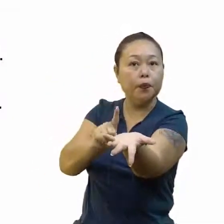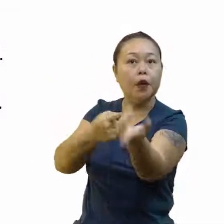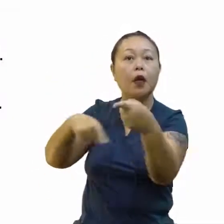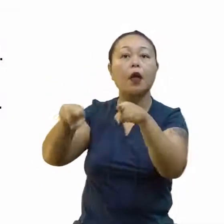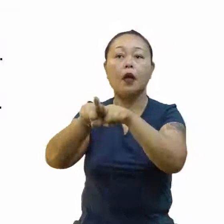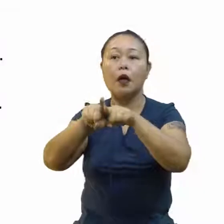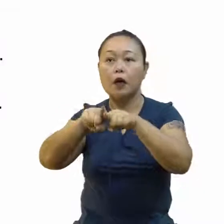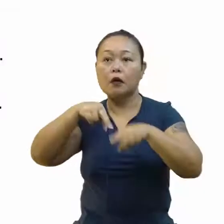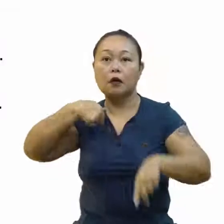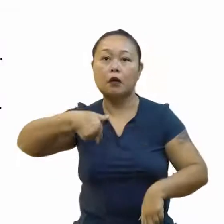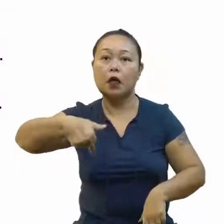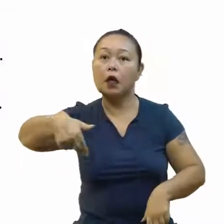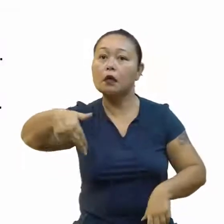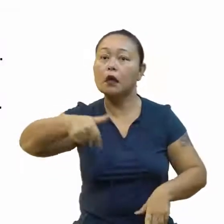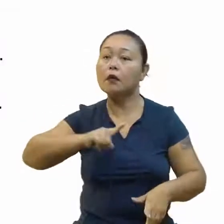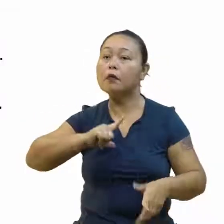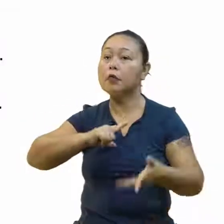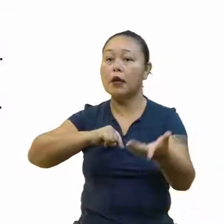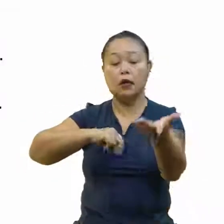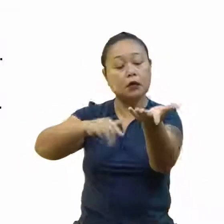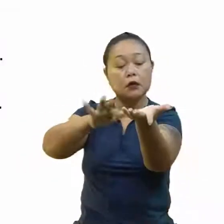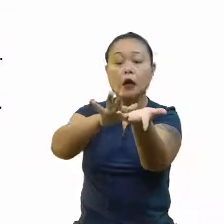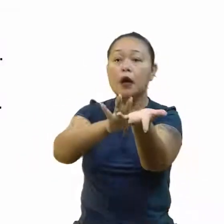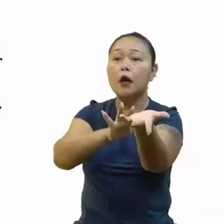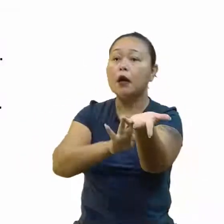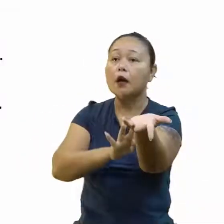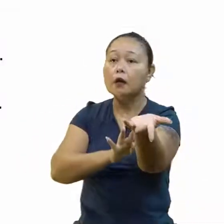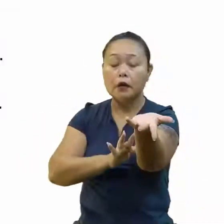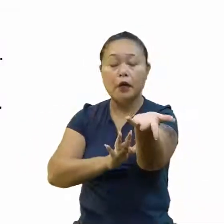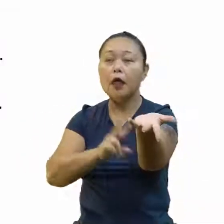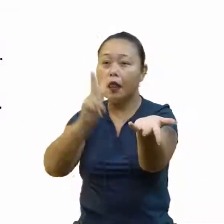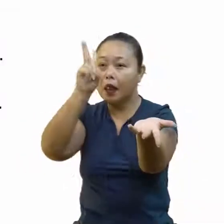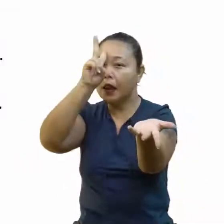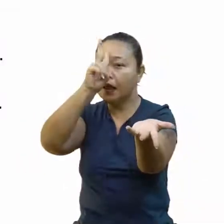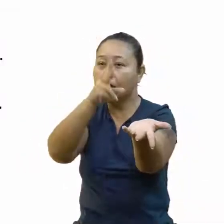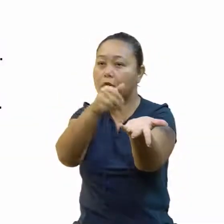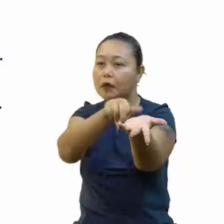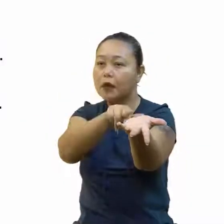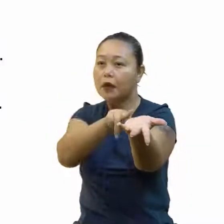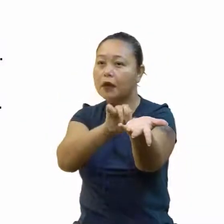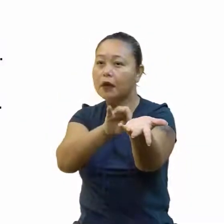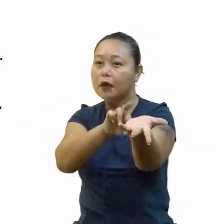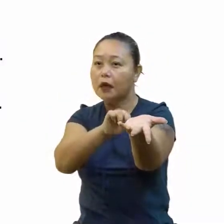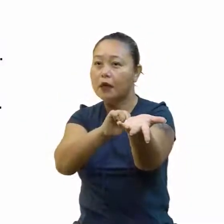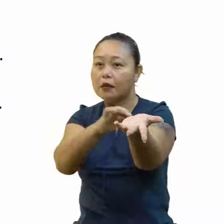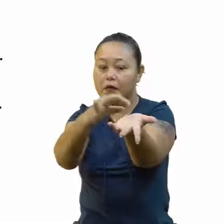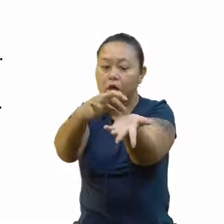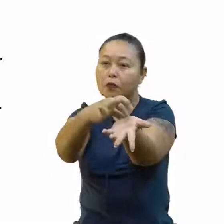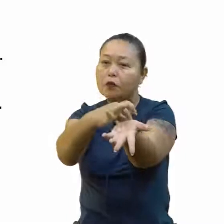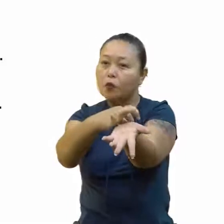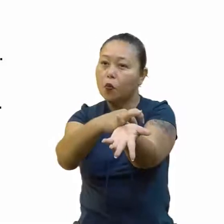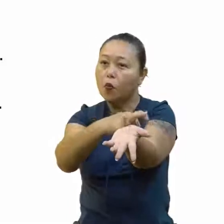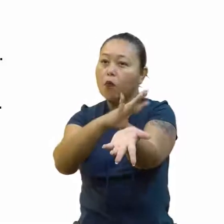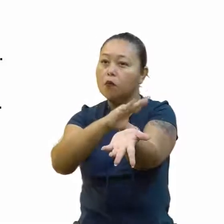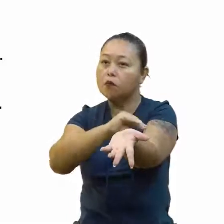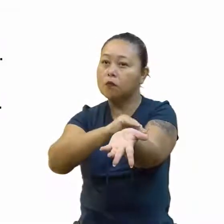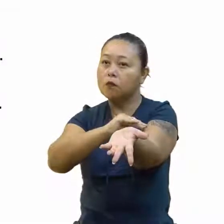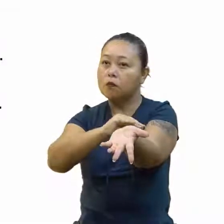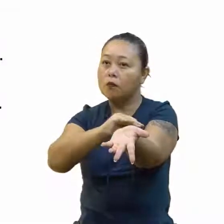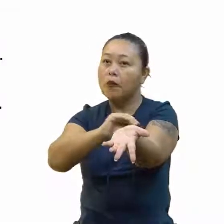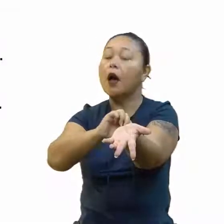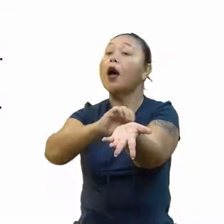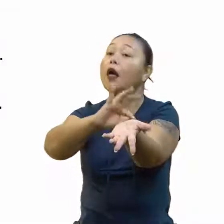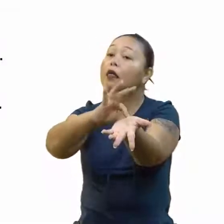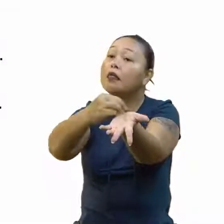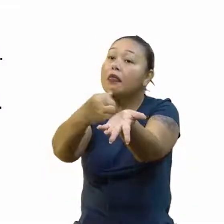resistência periférica. Aí você lembra lá da artéria que eu mostrei, que estava obstruída com as placas de gordura? Então, ela